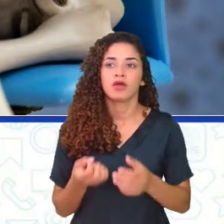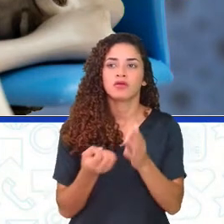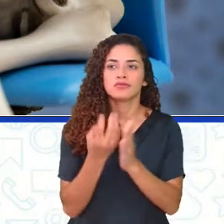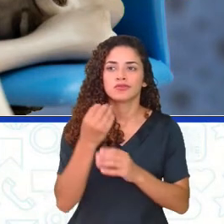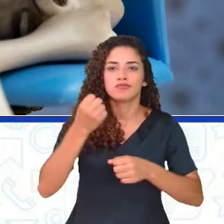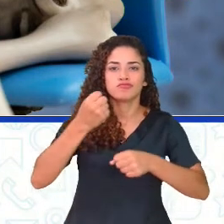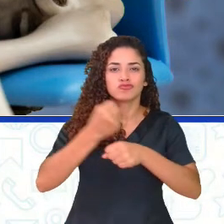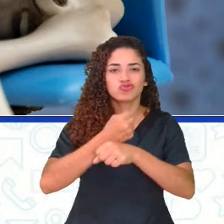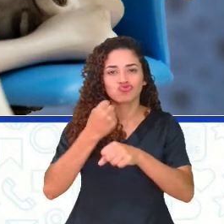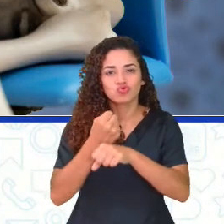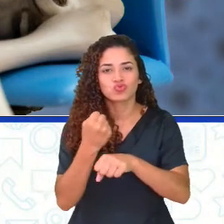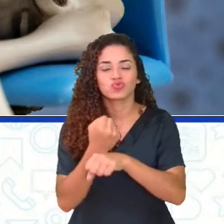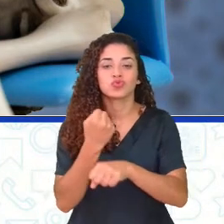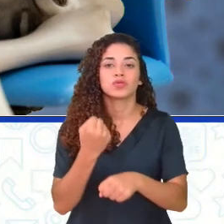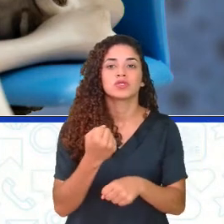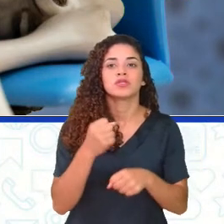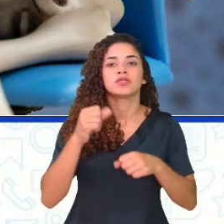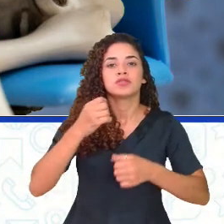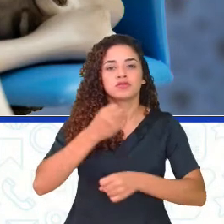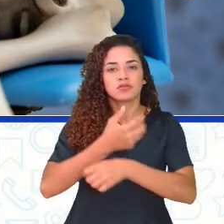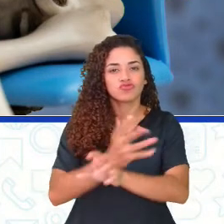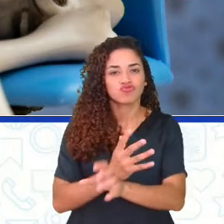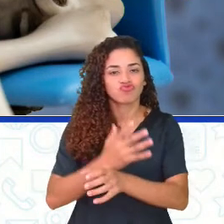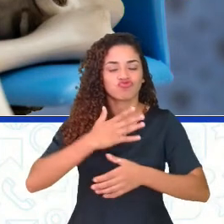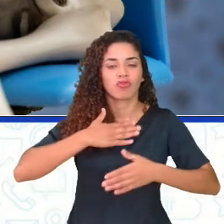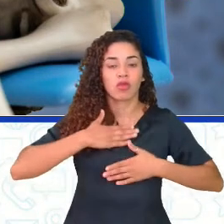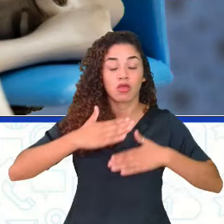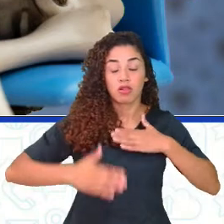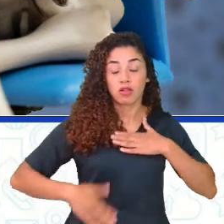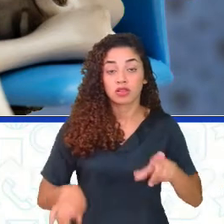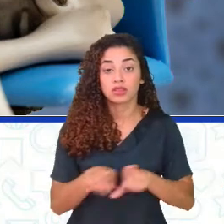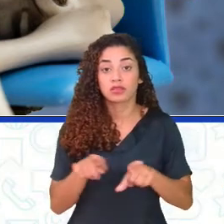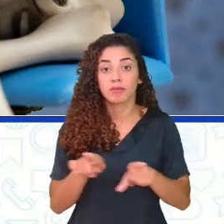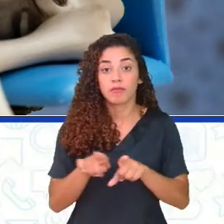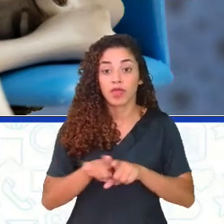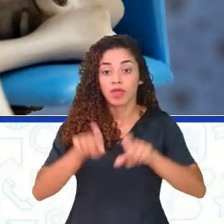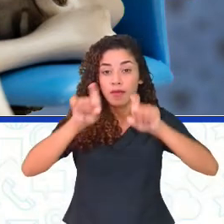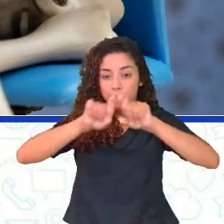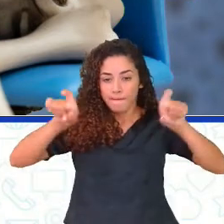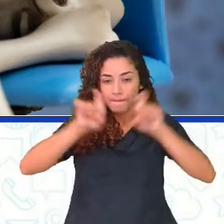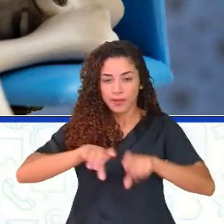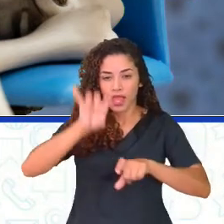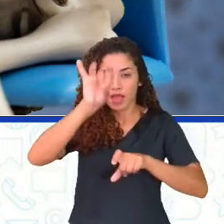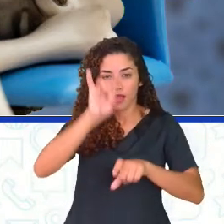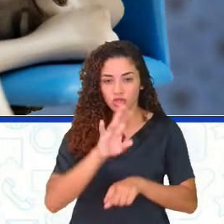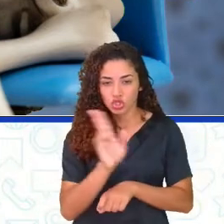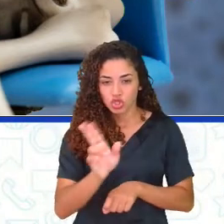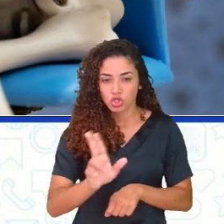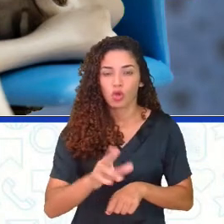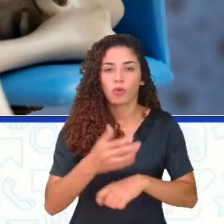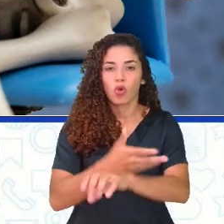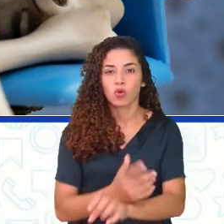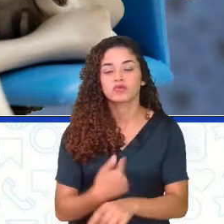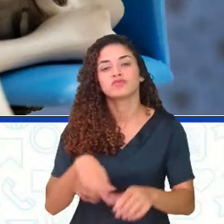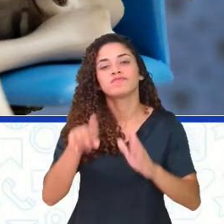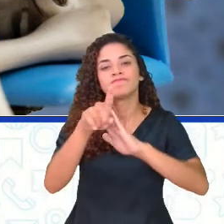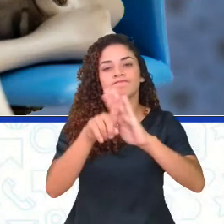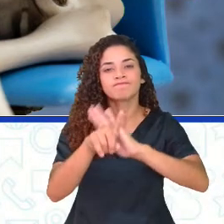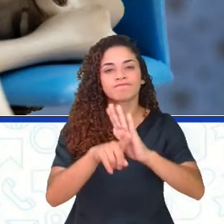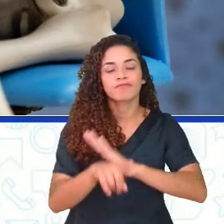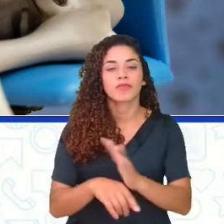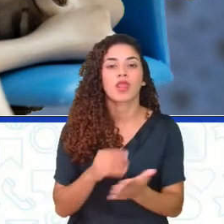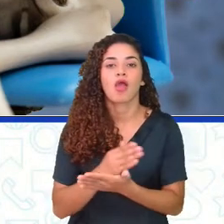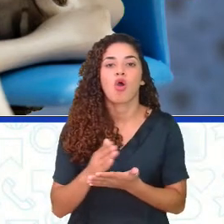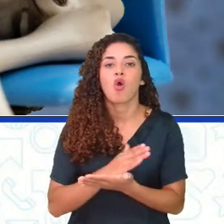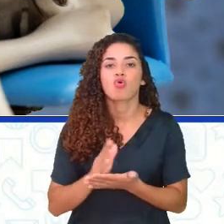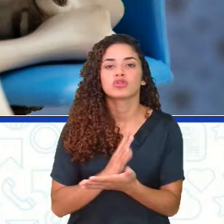esqueleto e colocar legenda com o nome dos ossos. Será que vocês topam? Eu fiz uma pesquisa e fui buscar alguns